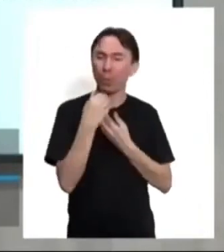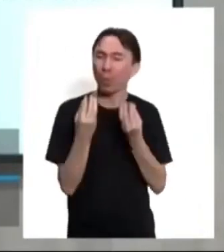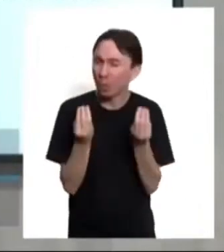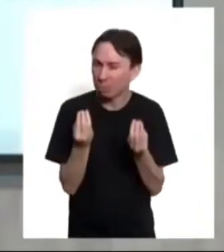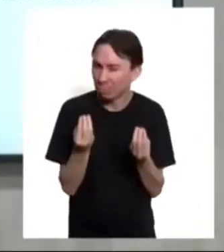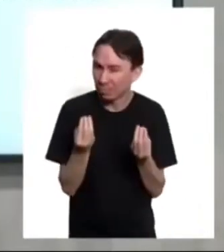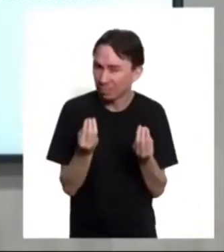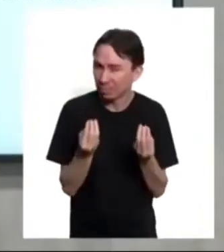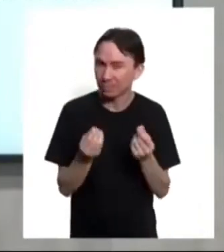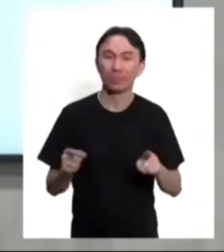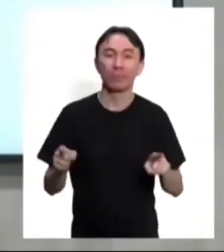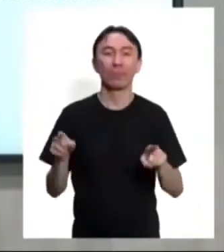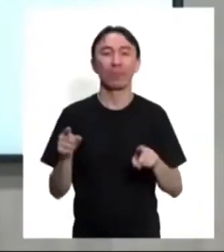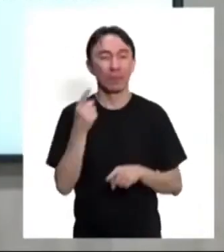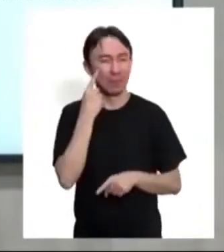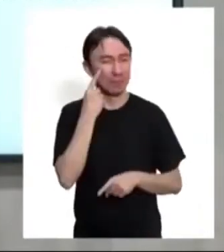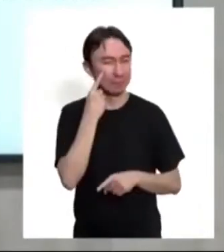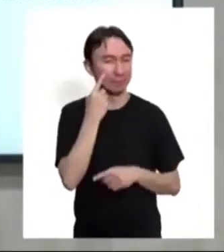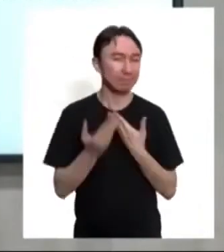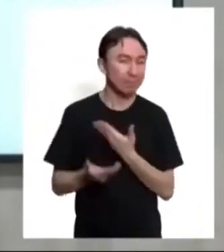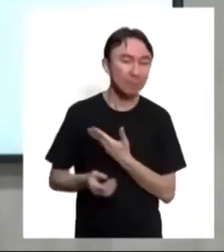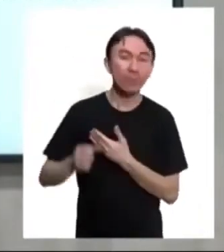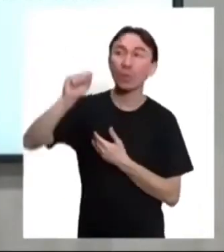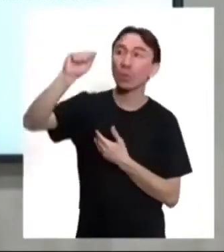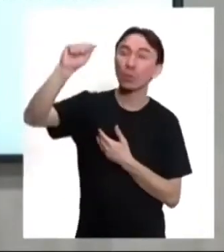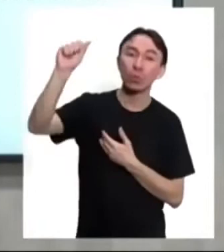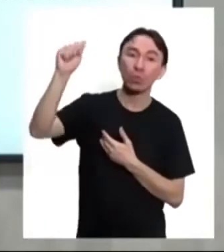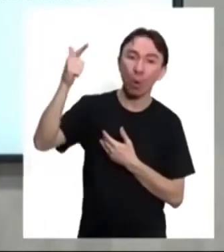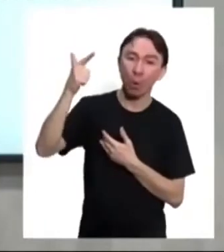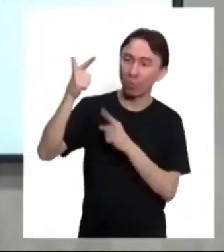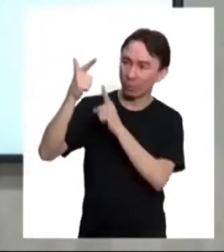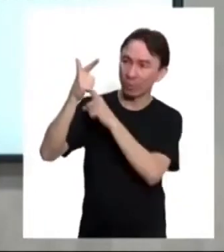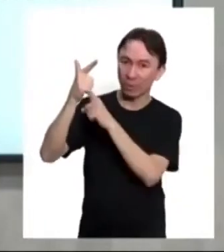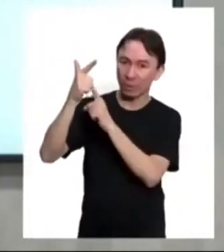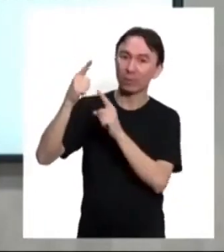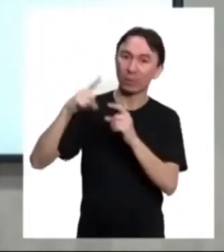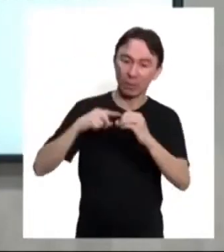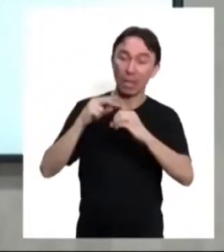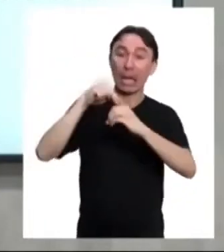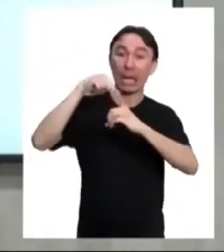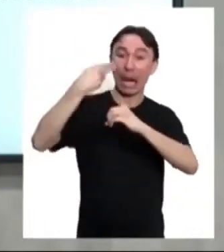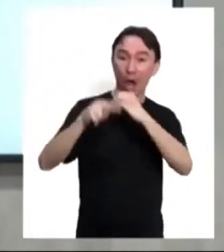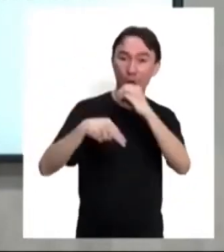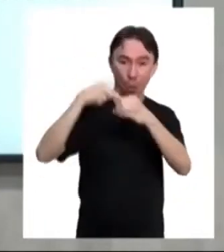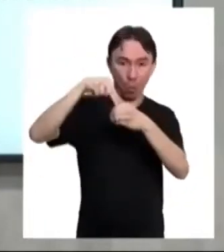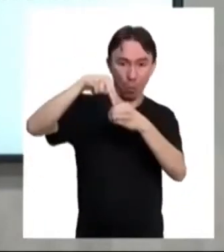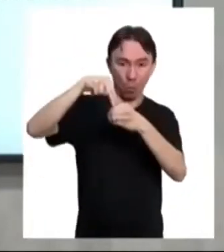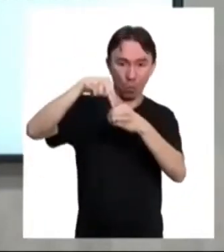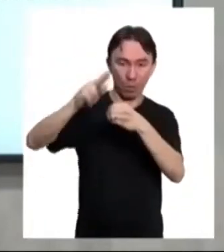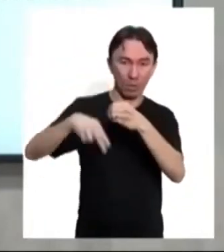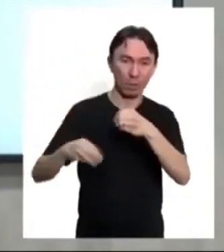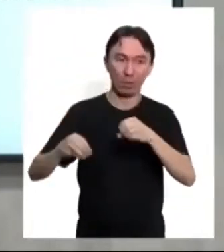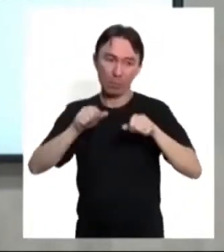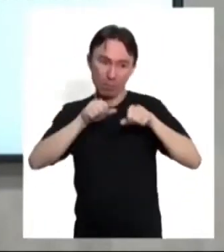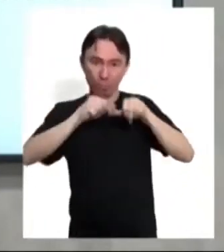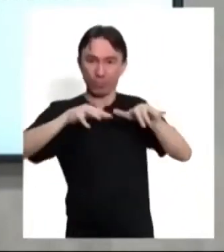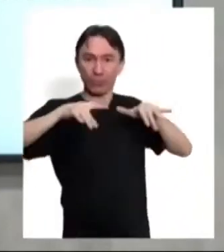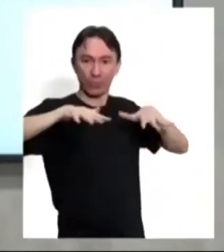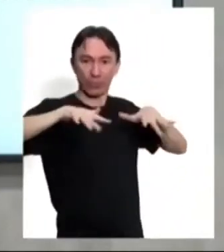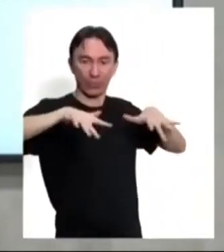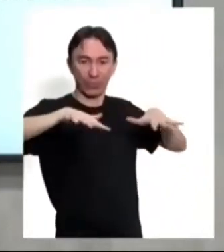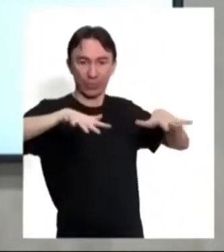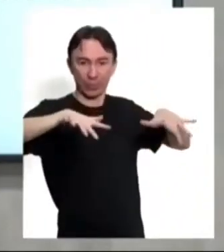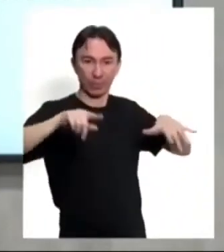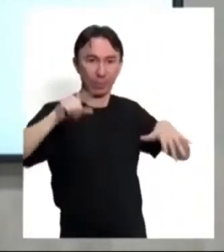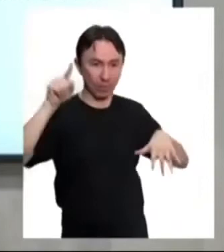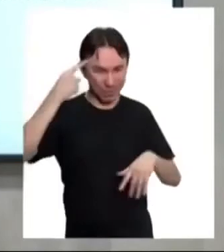favor. O Sol, ele emite nêutrons. O Sol, ele é uma fusão